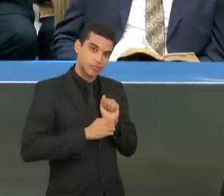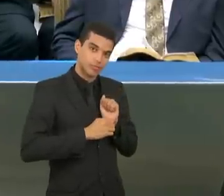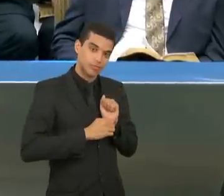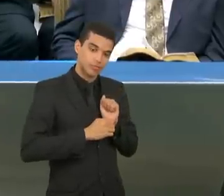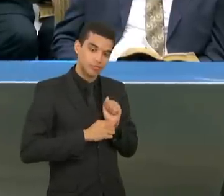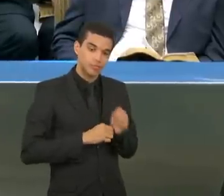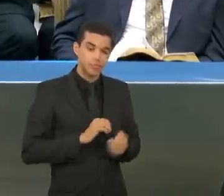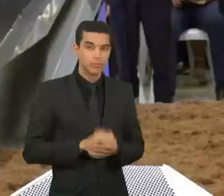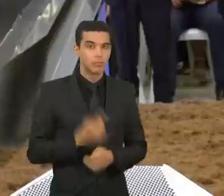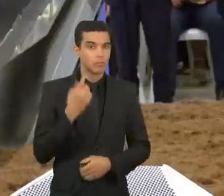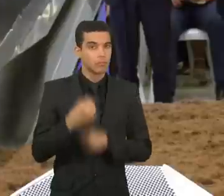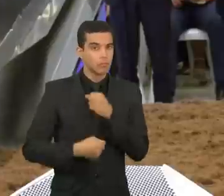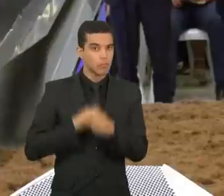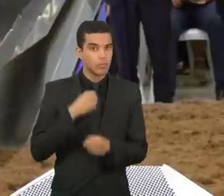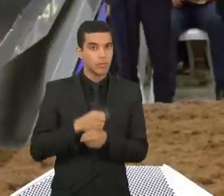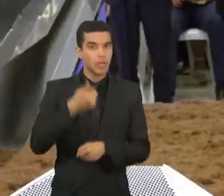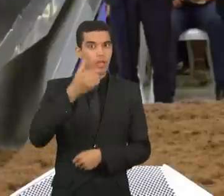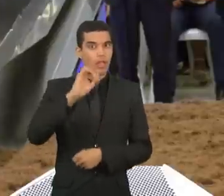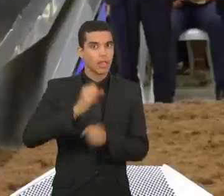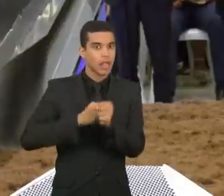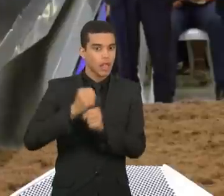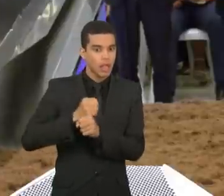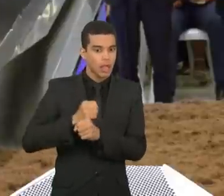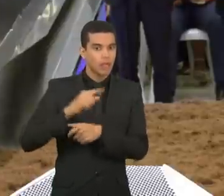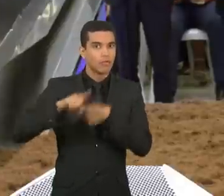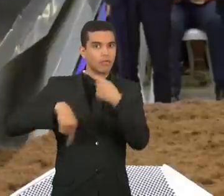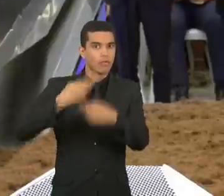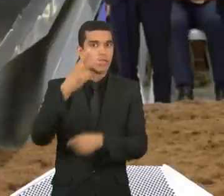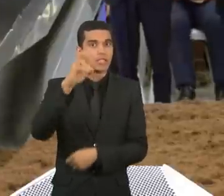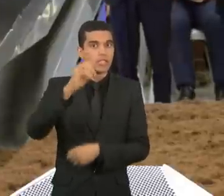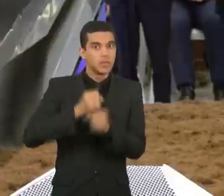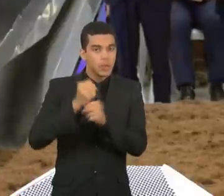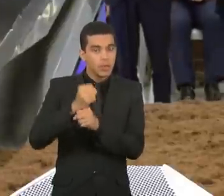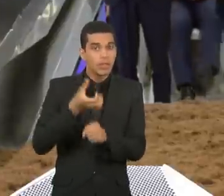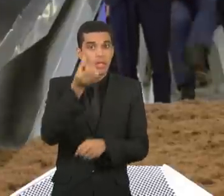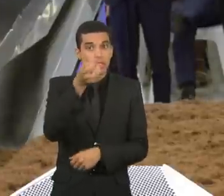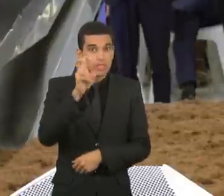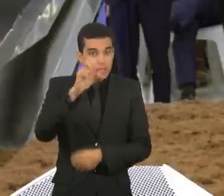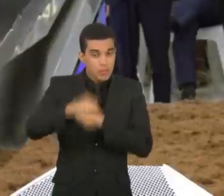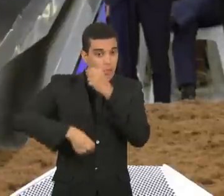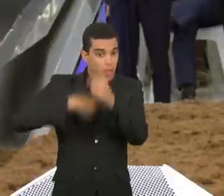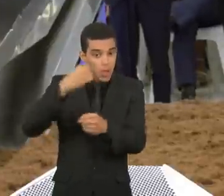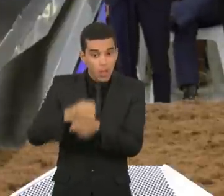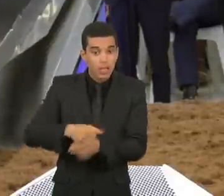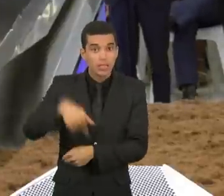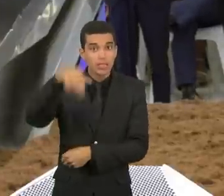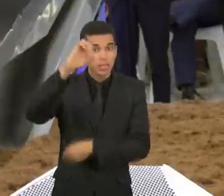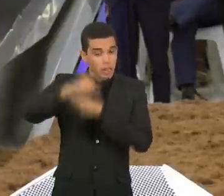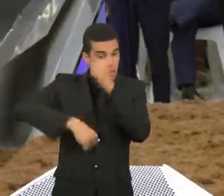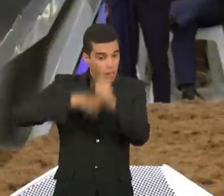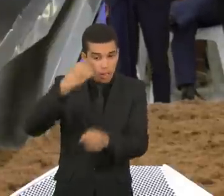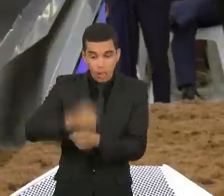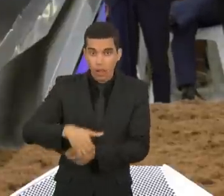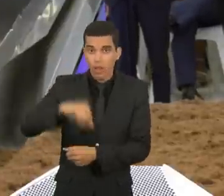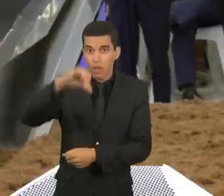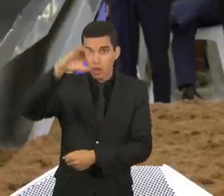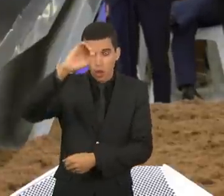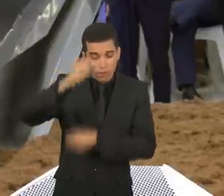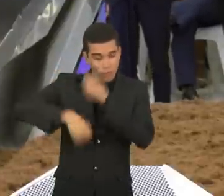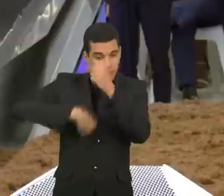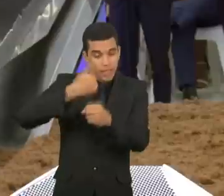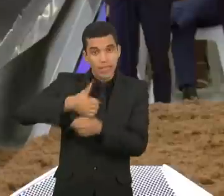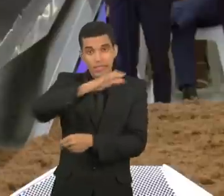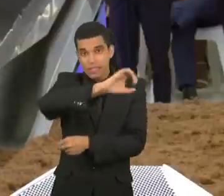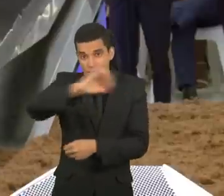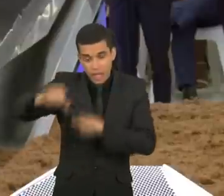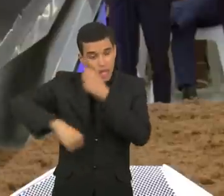Mistério. Passou um ano, 10 anos, 50 anos, 65, 70, 80, 90, 100,